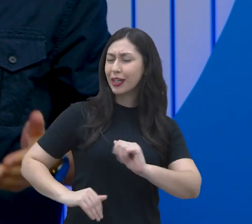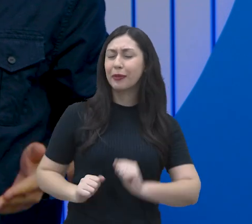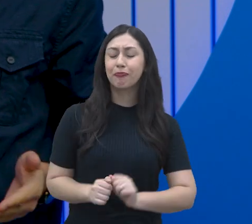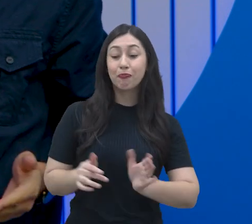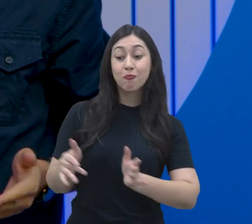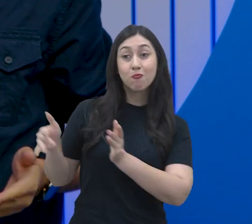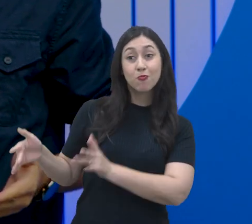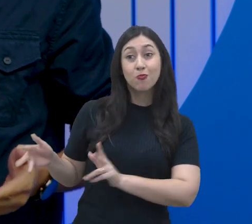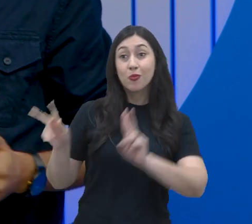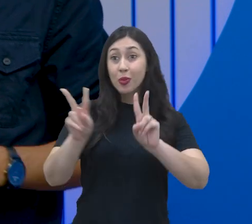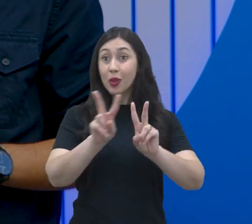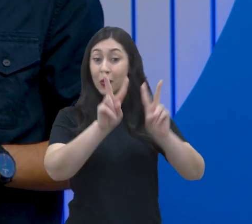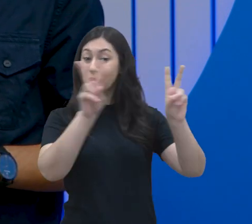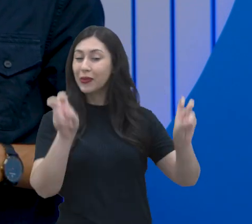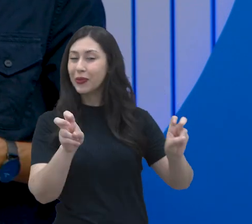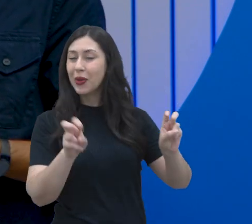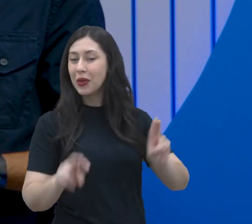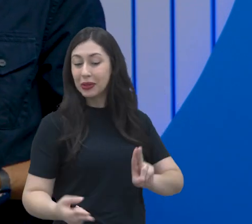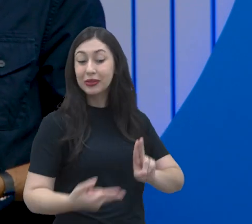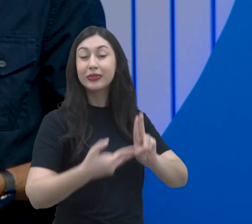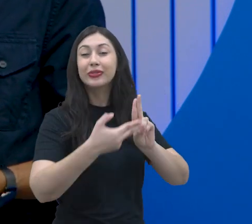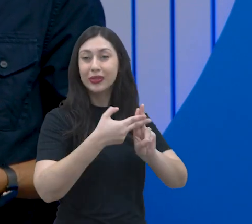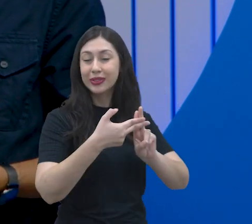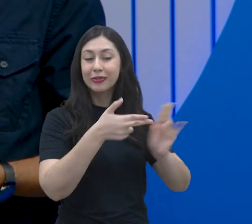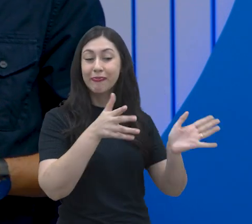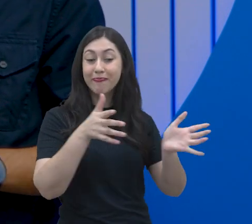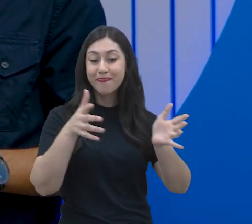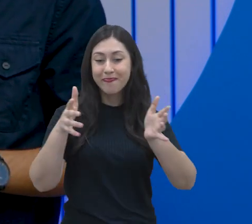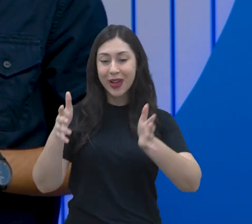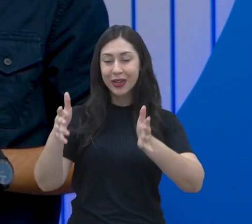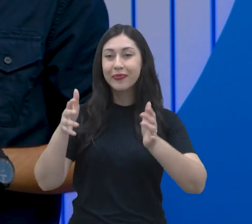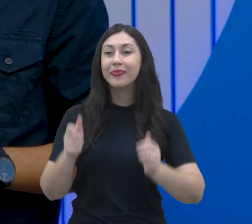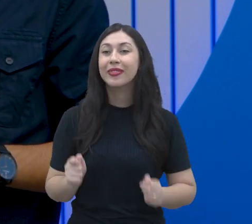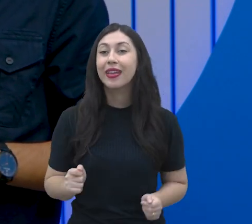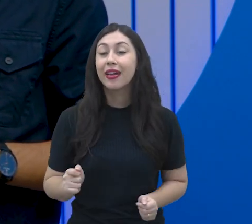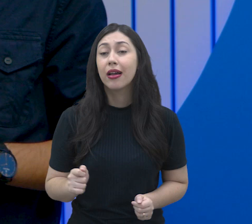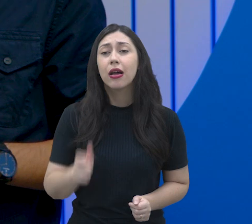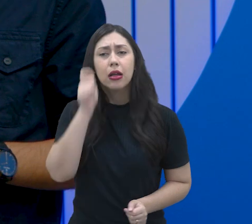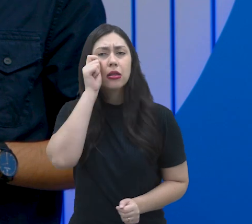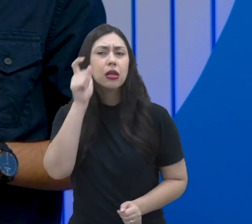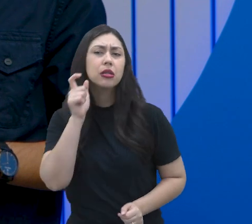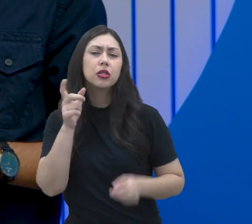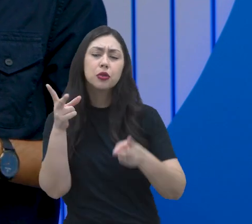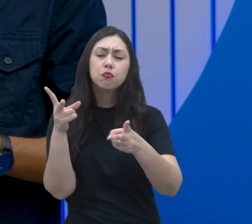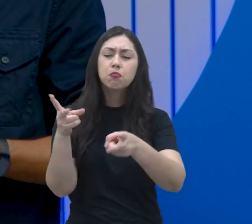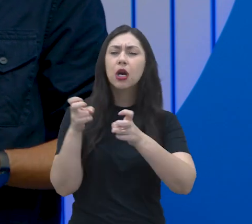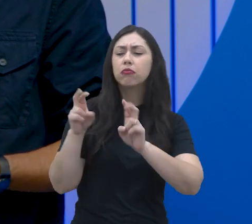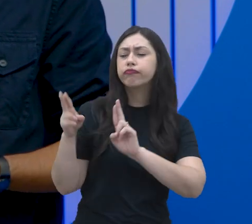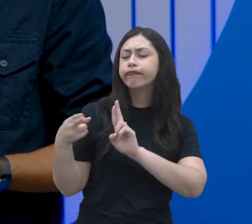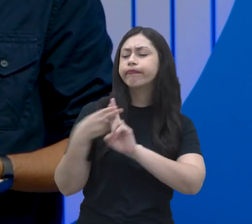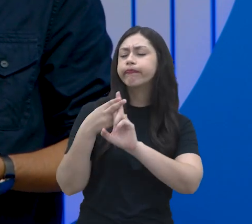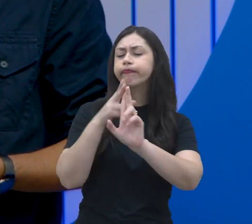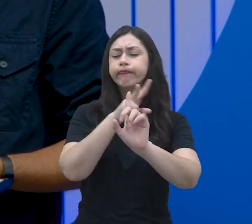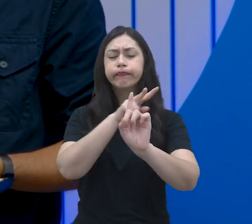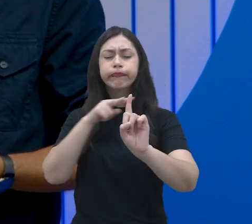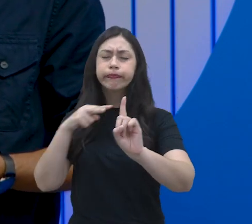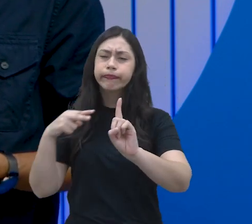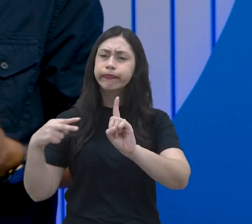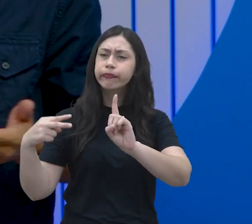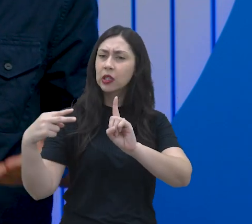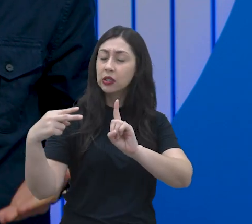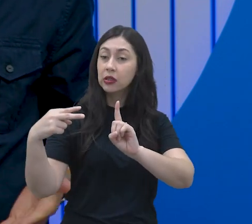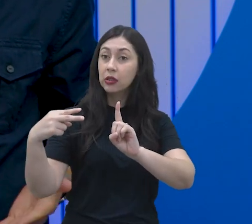olha só, voltando a falar sobre o SUS, que é o tema do programa de hoje, é interessante a gente olhar para o SUS sob pontos de vista